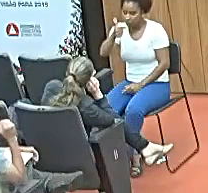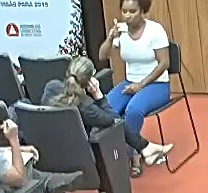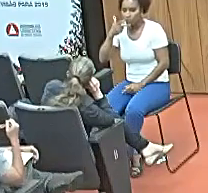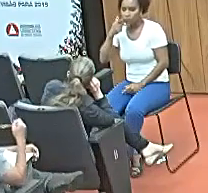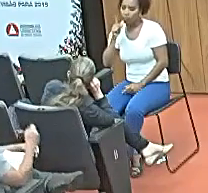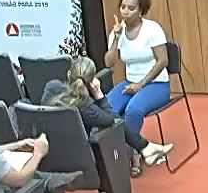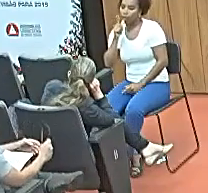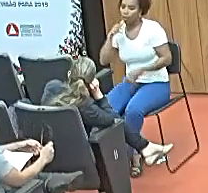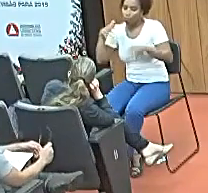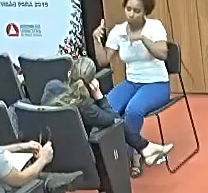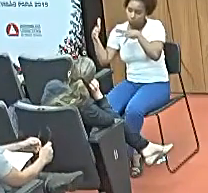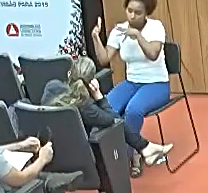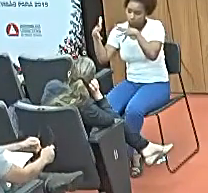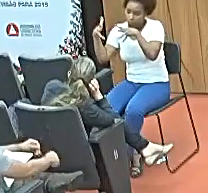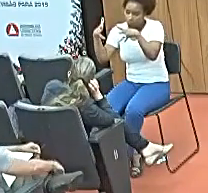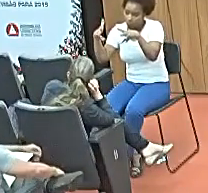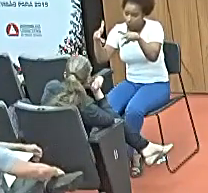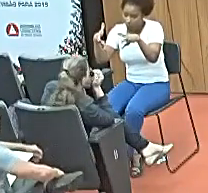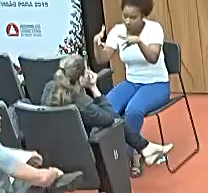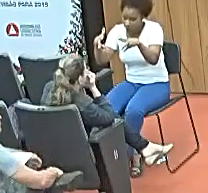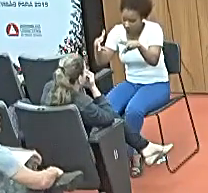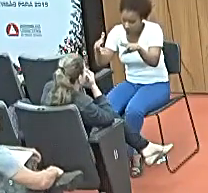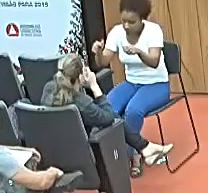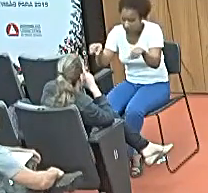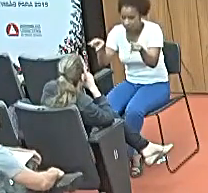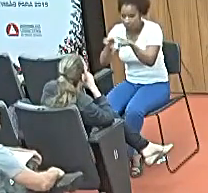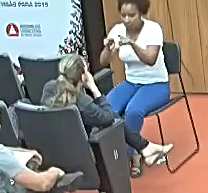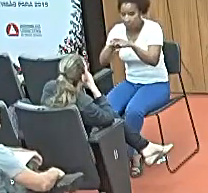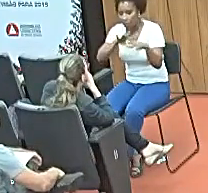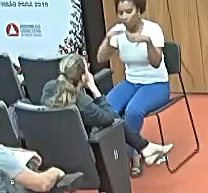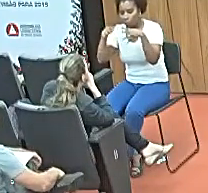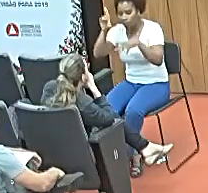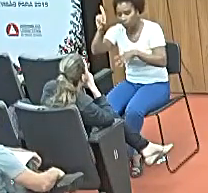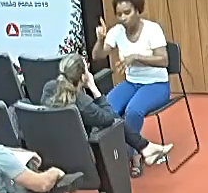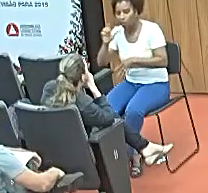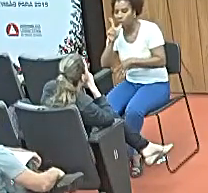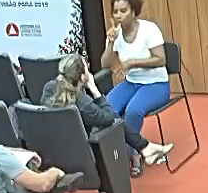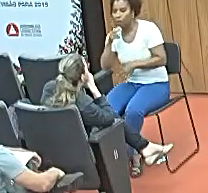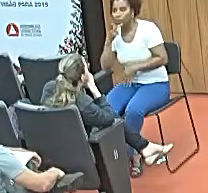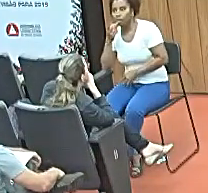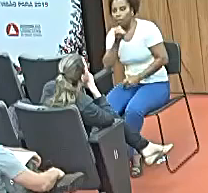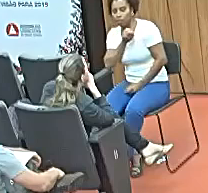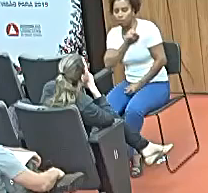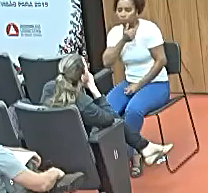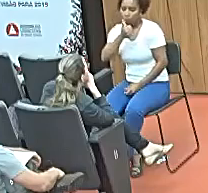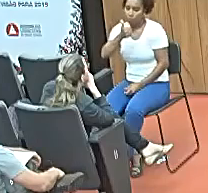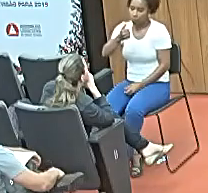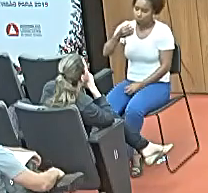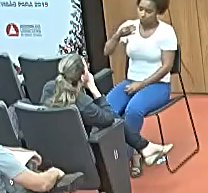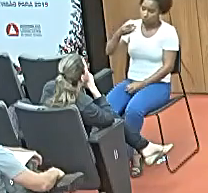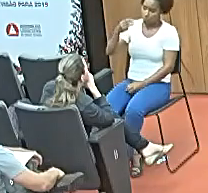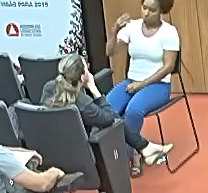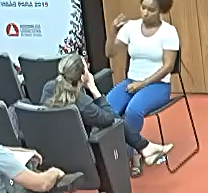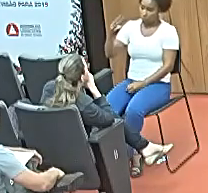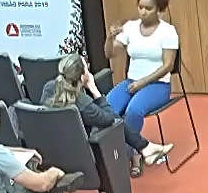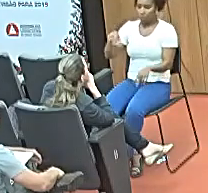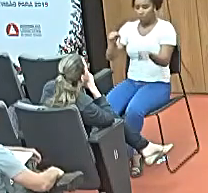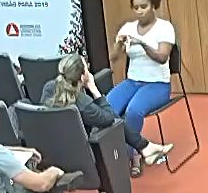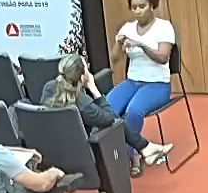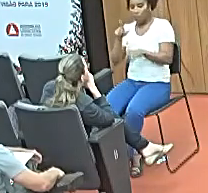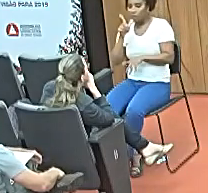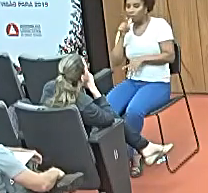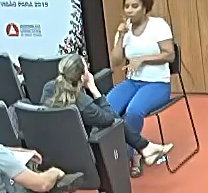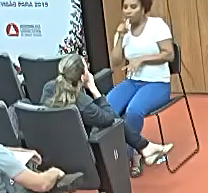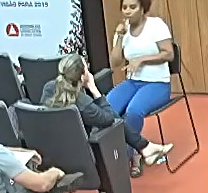todos a universalização do acesso e uso da água em 143 proteção das áreas ambientalmente conservadas da